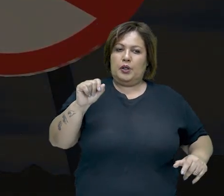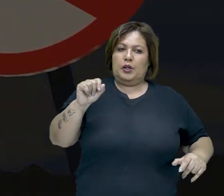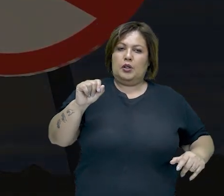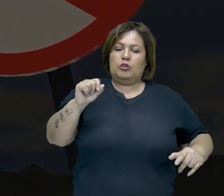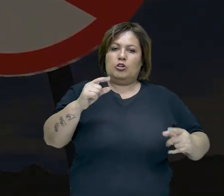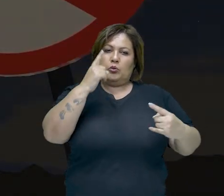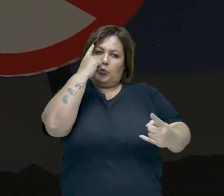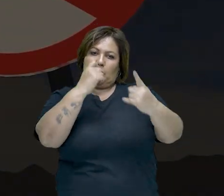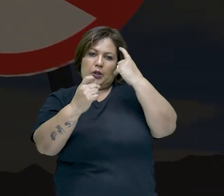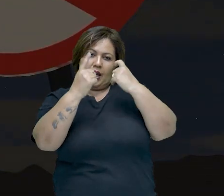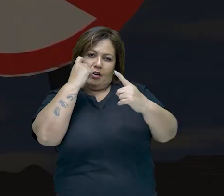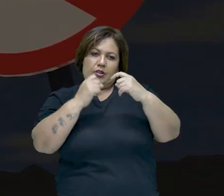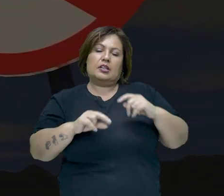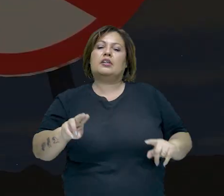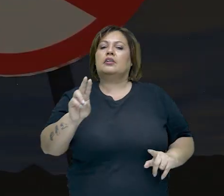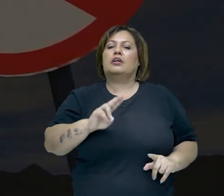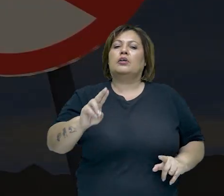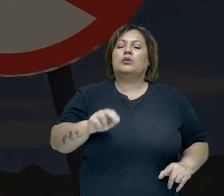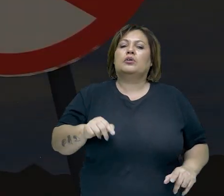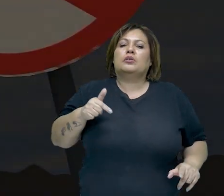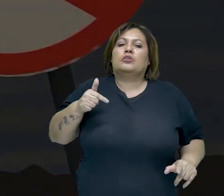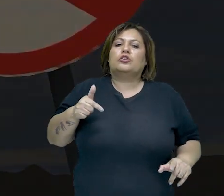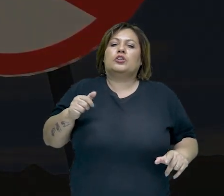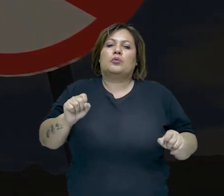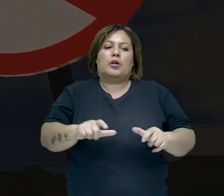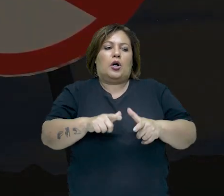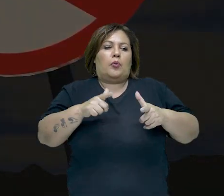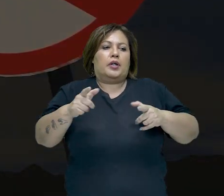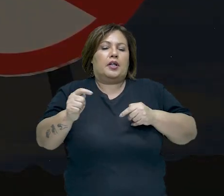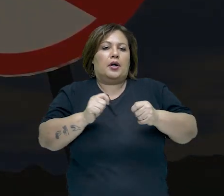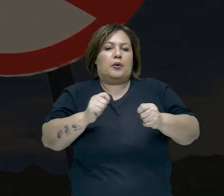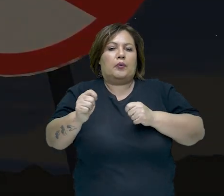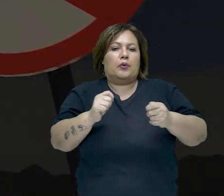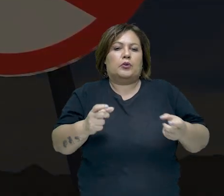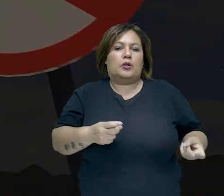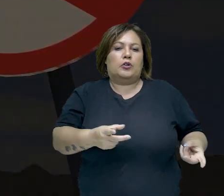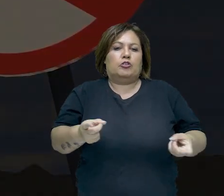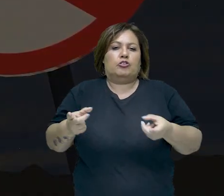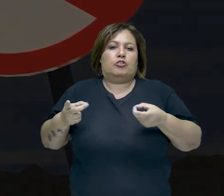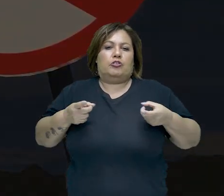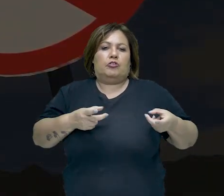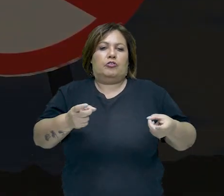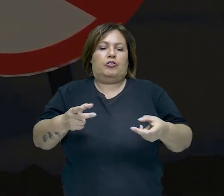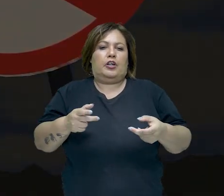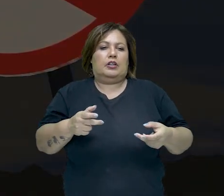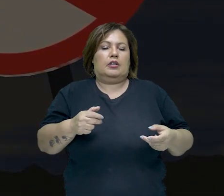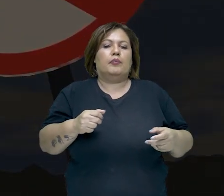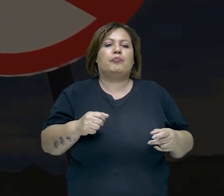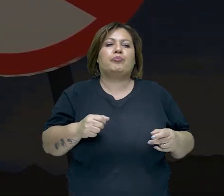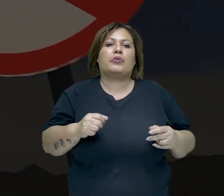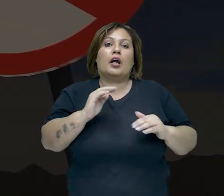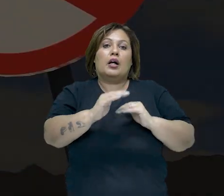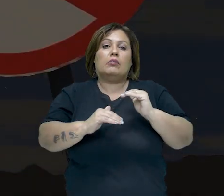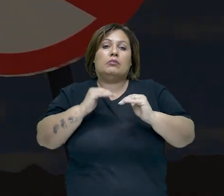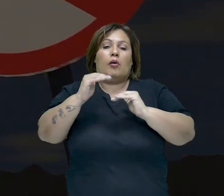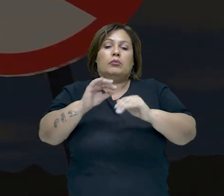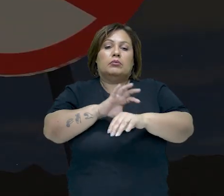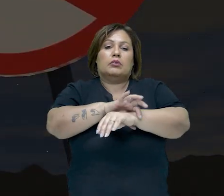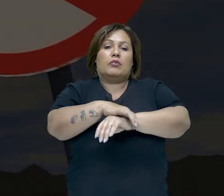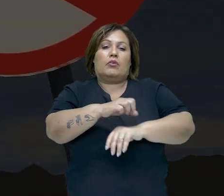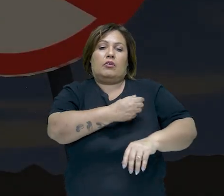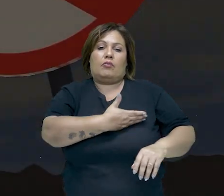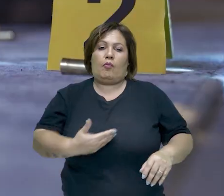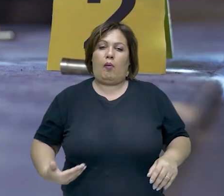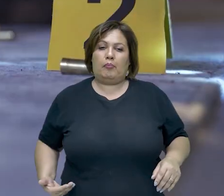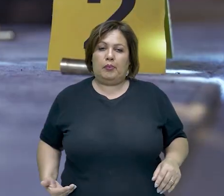violência relacionada ao uso de armas, aumentar o controle sobre o comércio de armas e munições e promover a